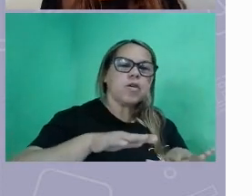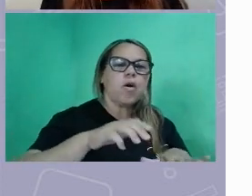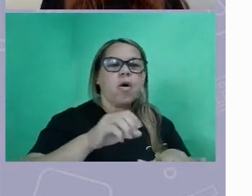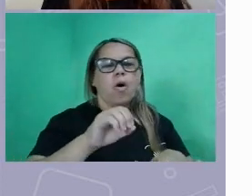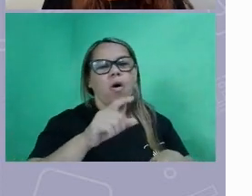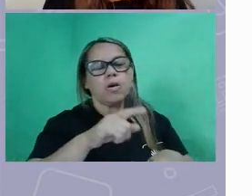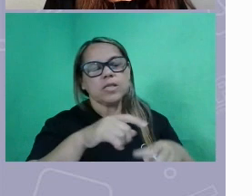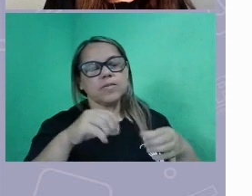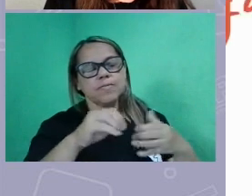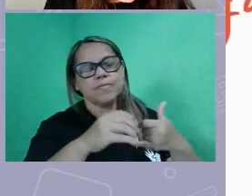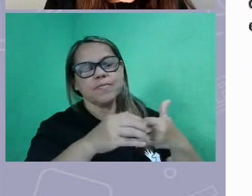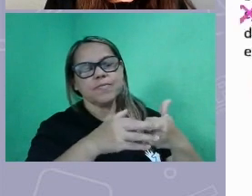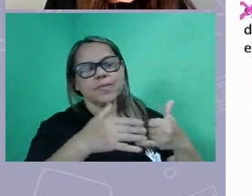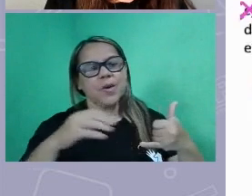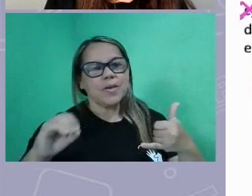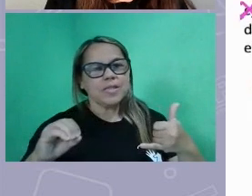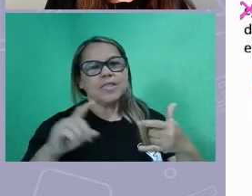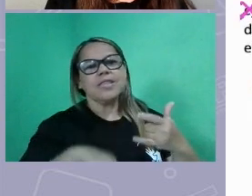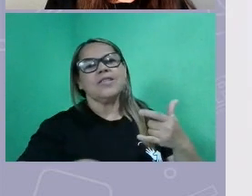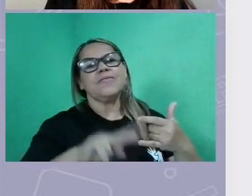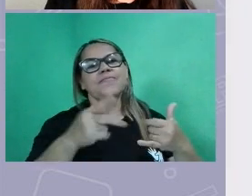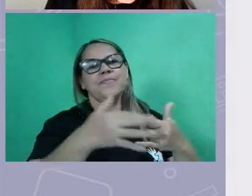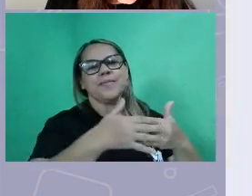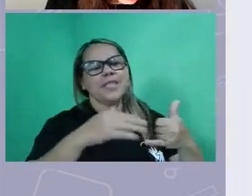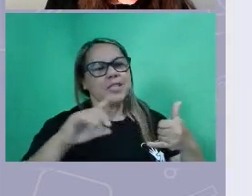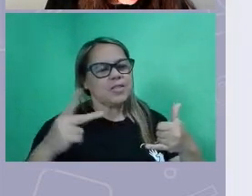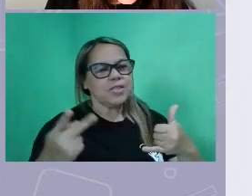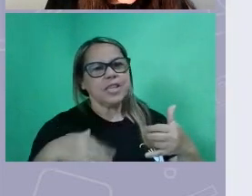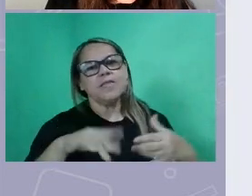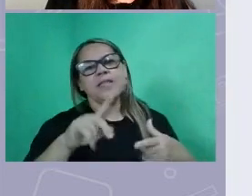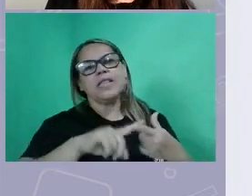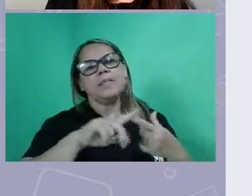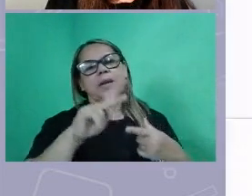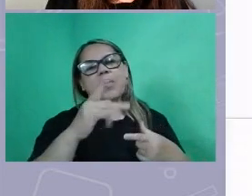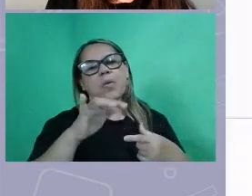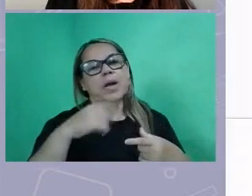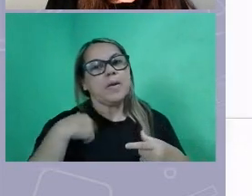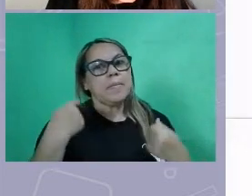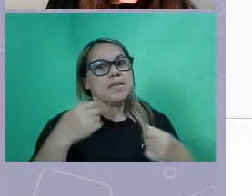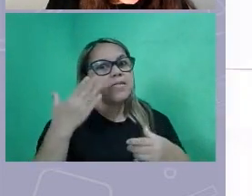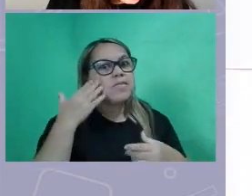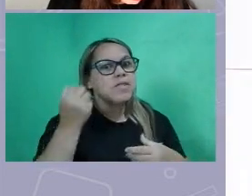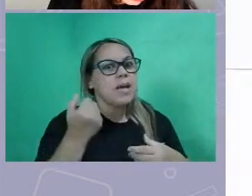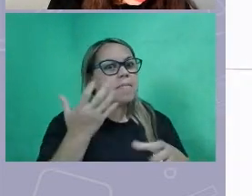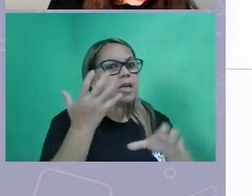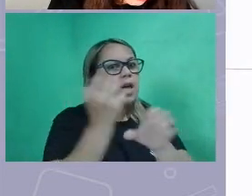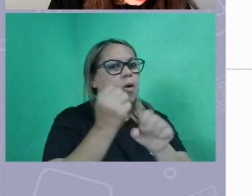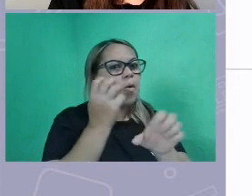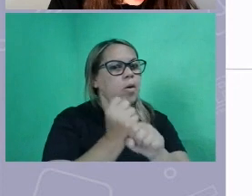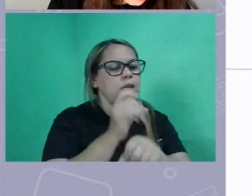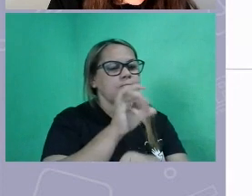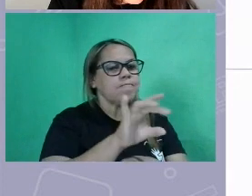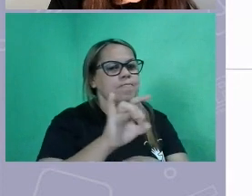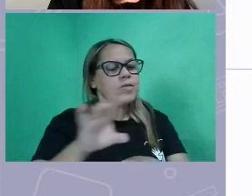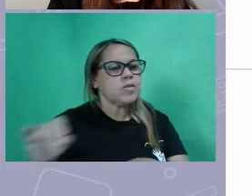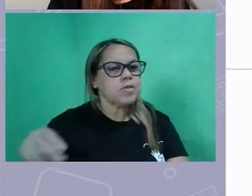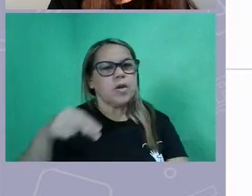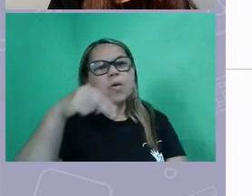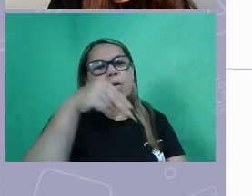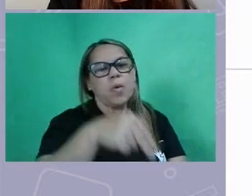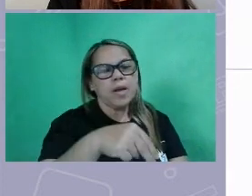o hélio e aí eu preciso saber quem é o n de cada gás como eu fiz aqui calculando o n o n é massa